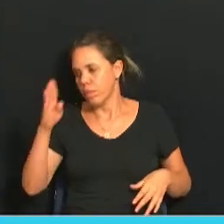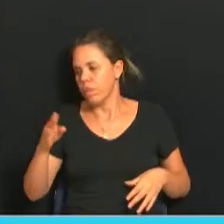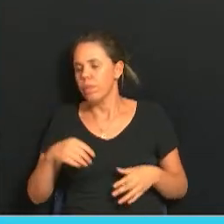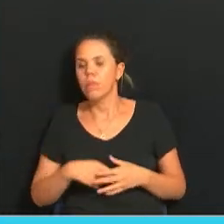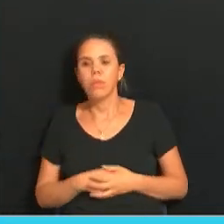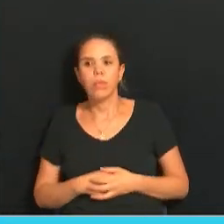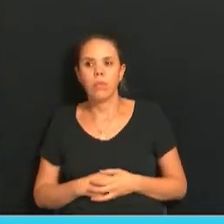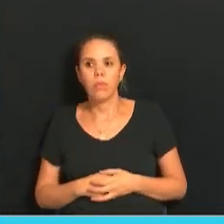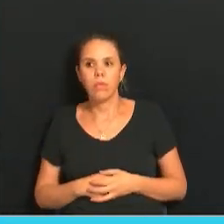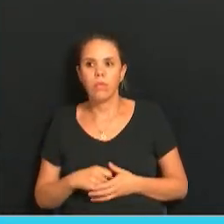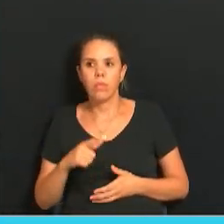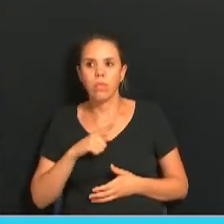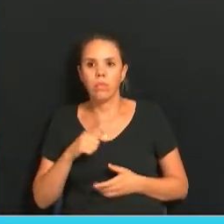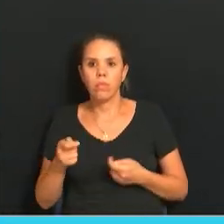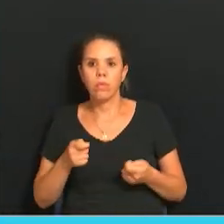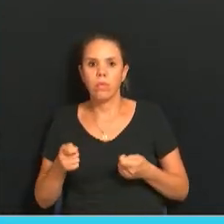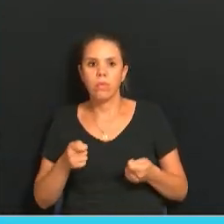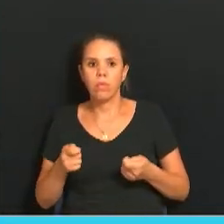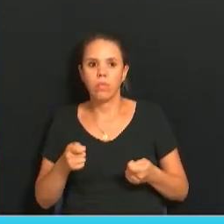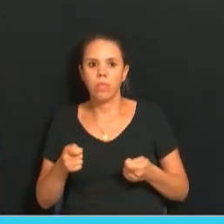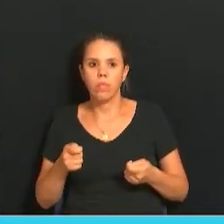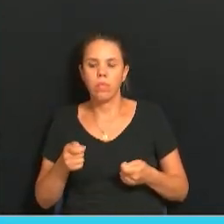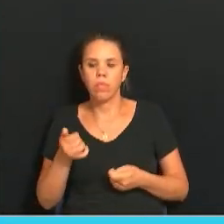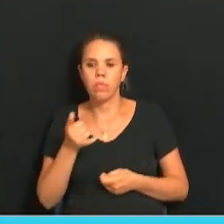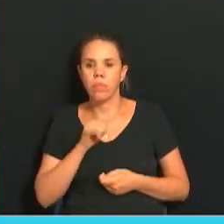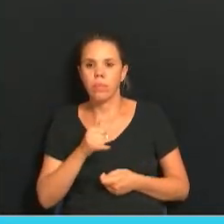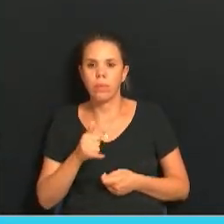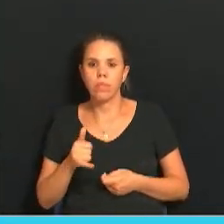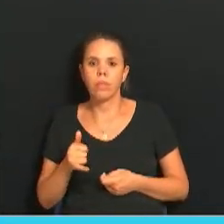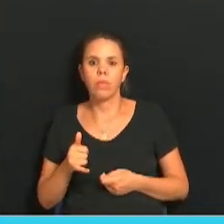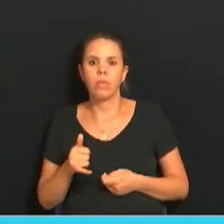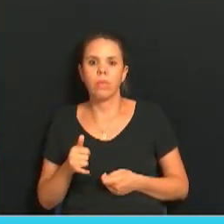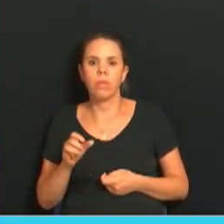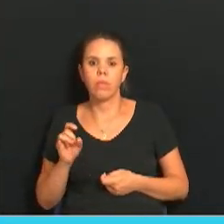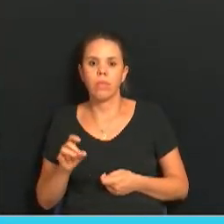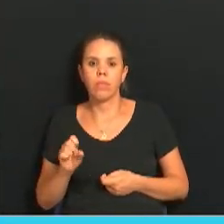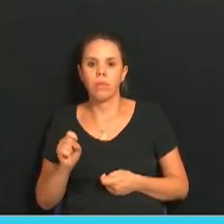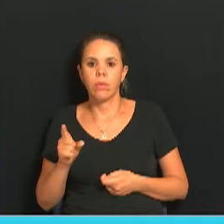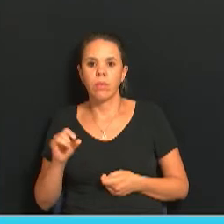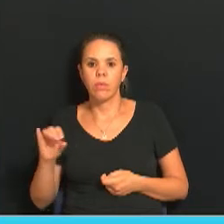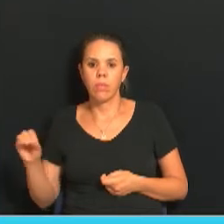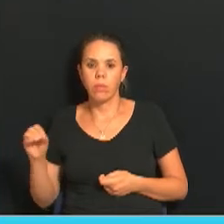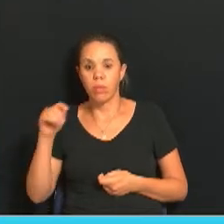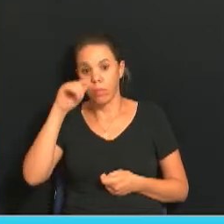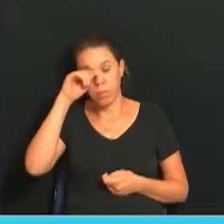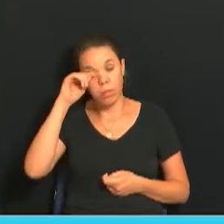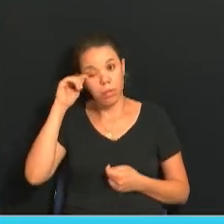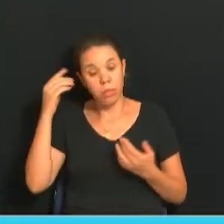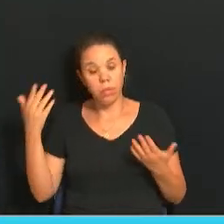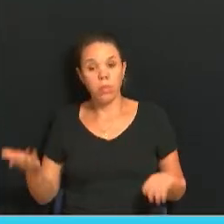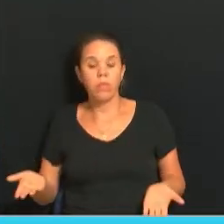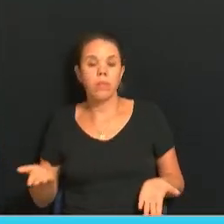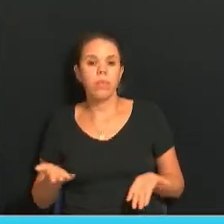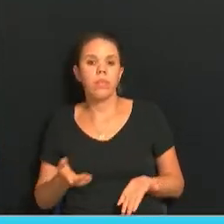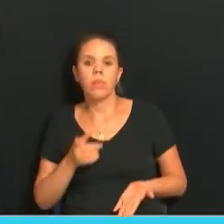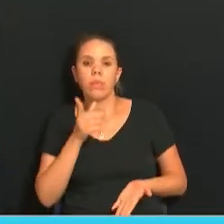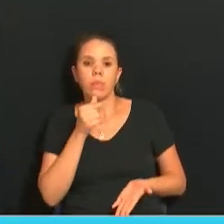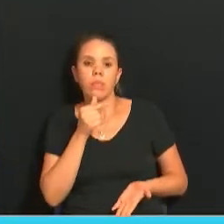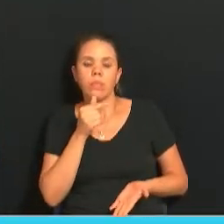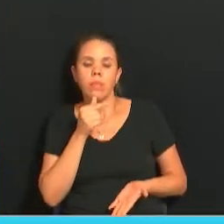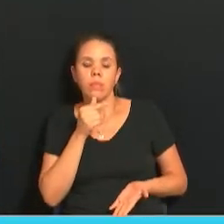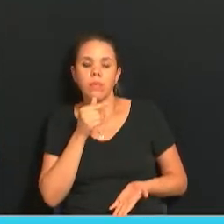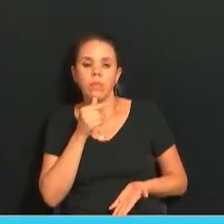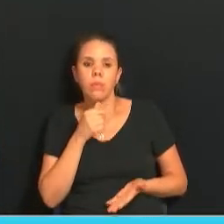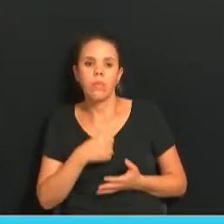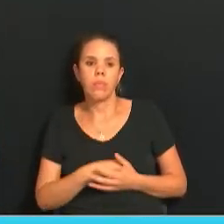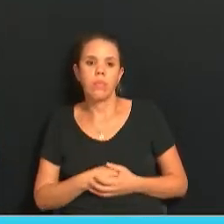então, termos equilíbrio eletrolítico, ou seja, sódio, potássio, cálcio, magnésio, e água, fundamentalmente